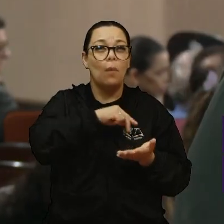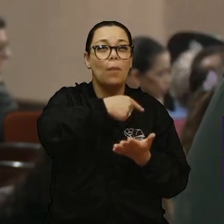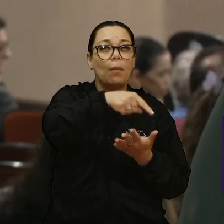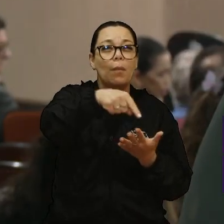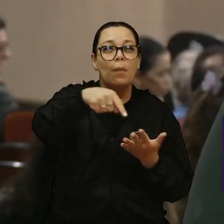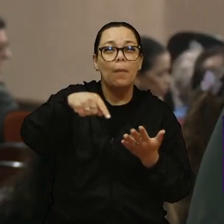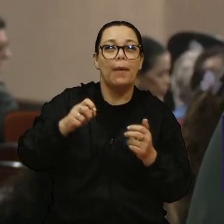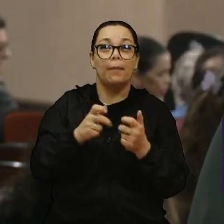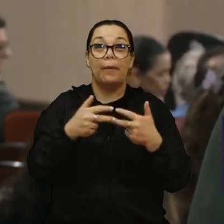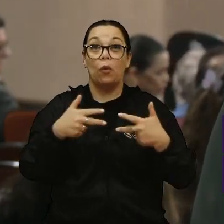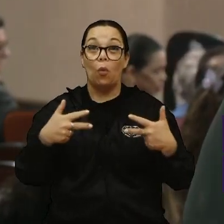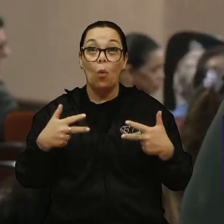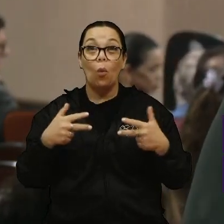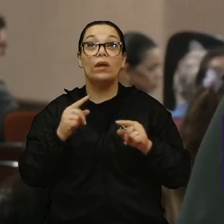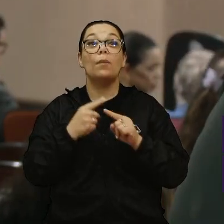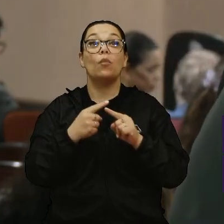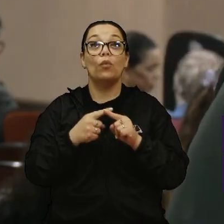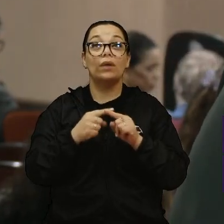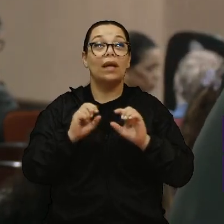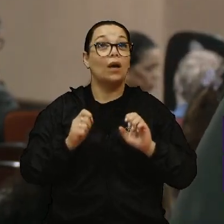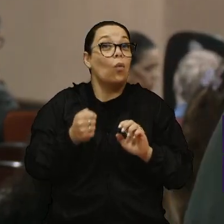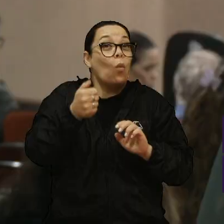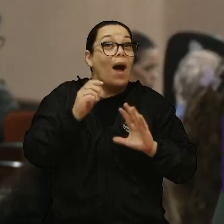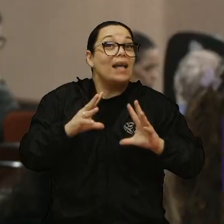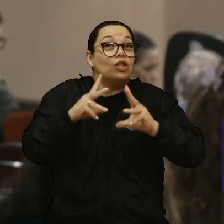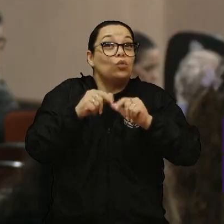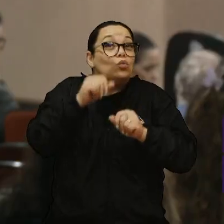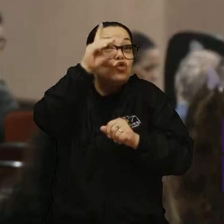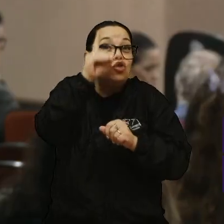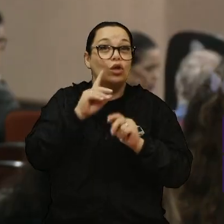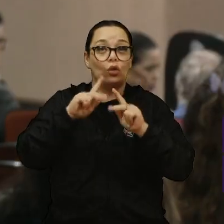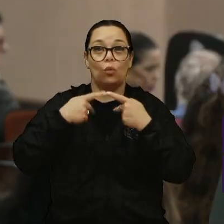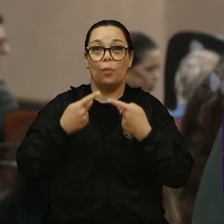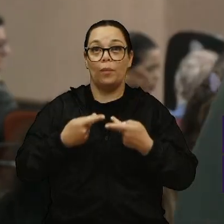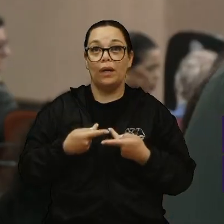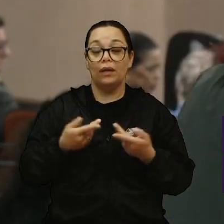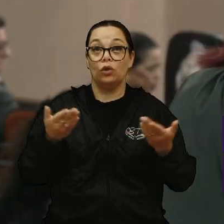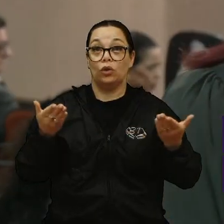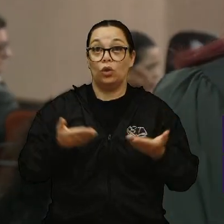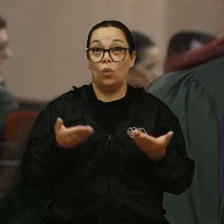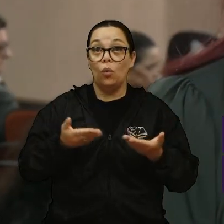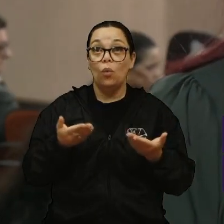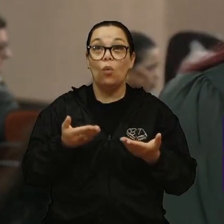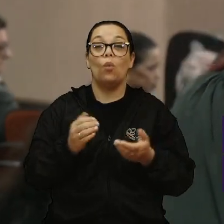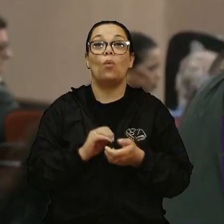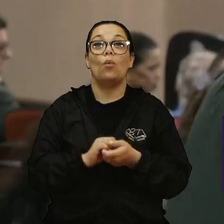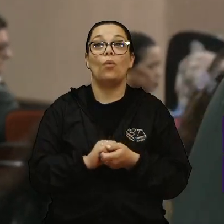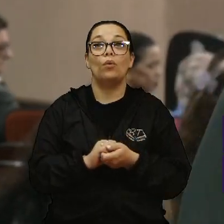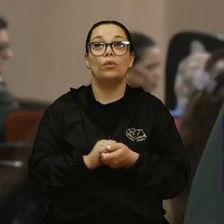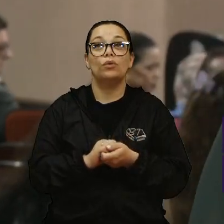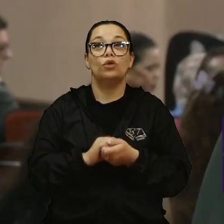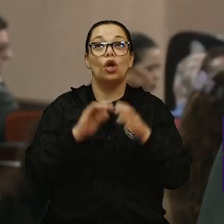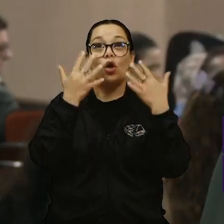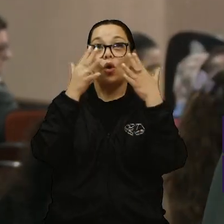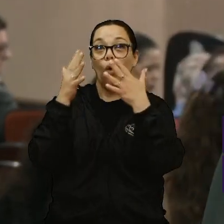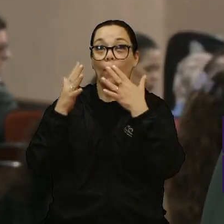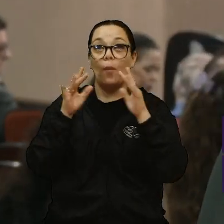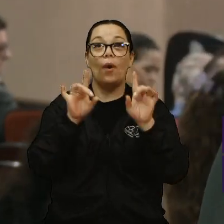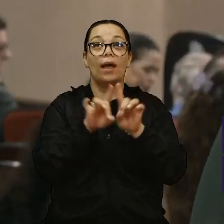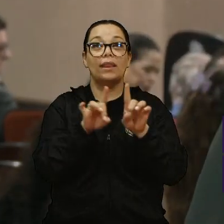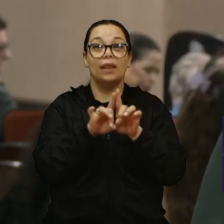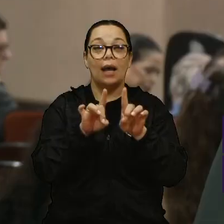de coisas, porque quase tudo é direito humano. E o dia de hoje, que comemora-se